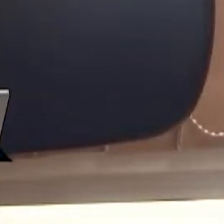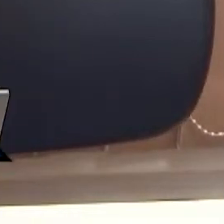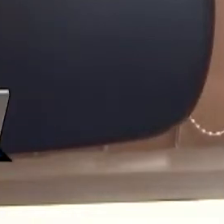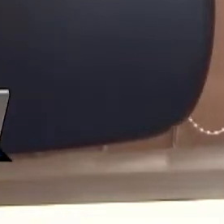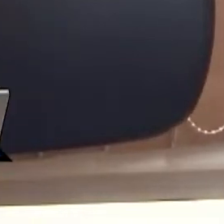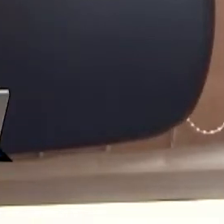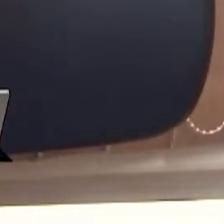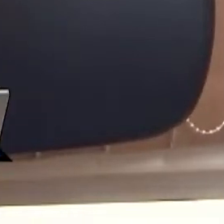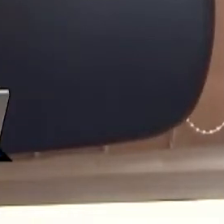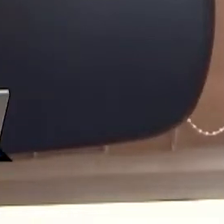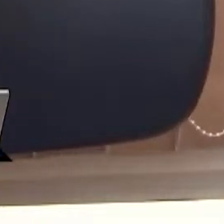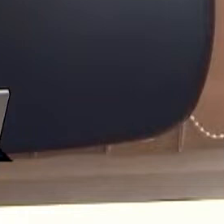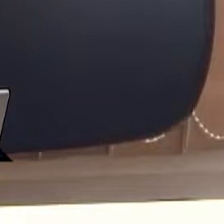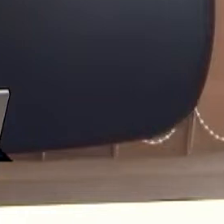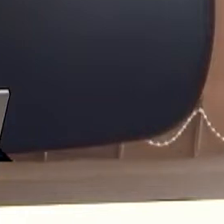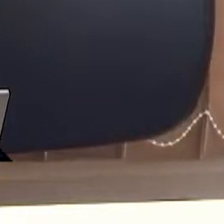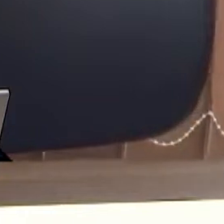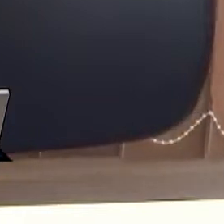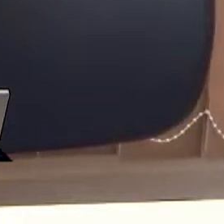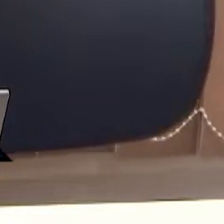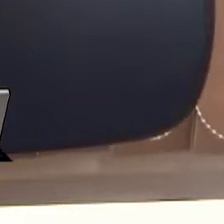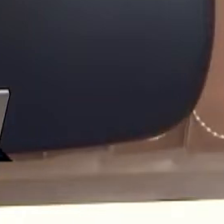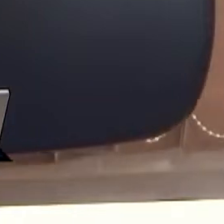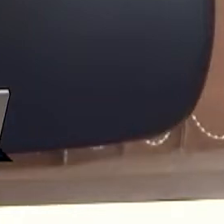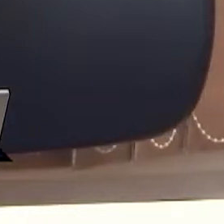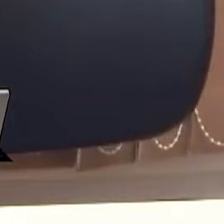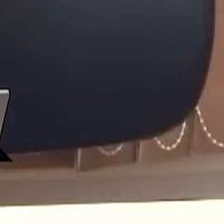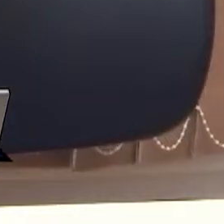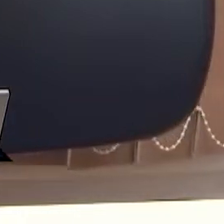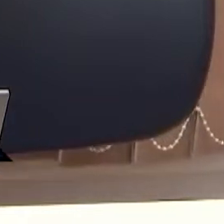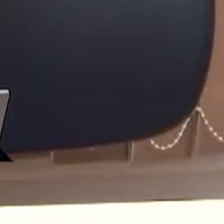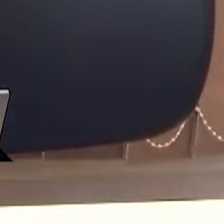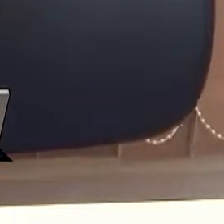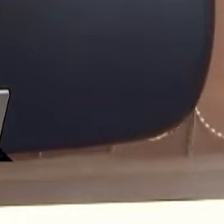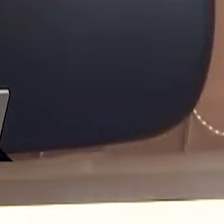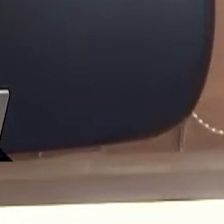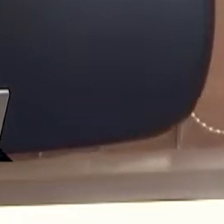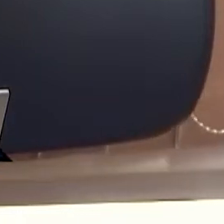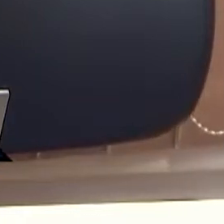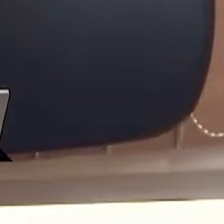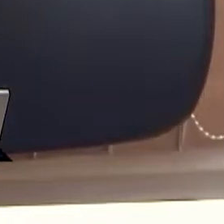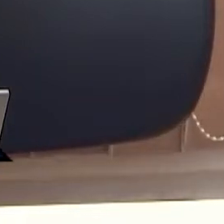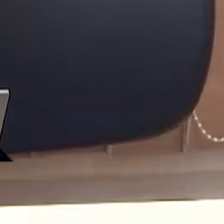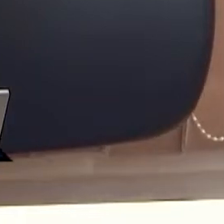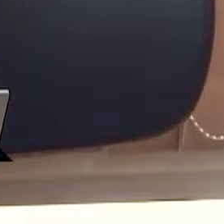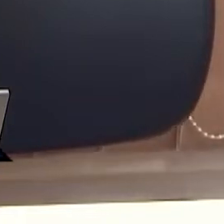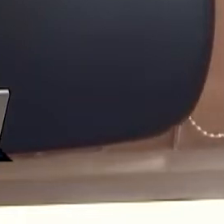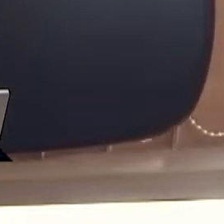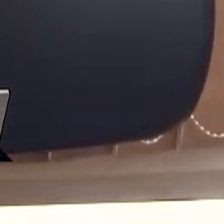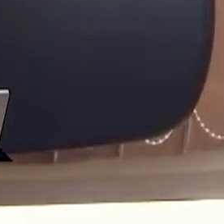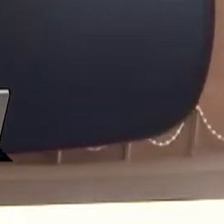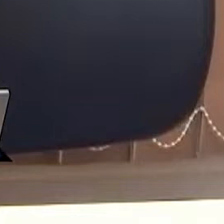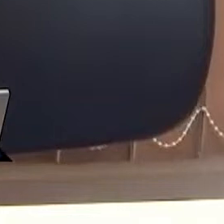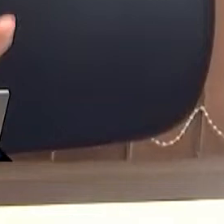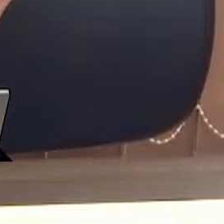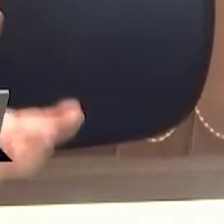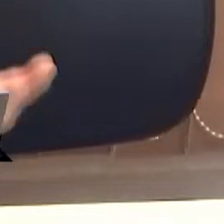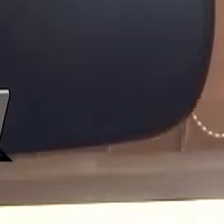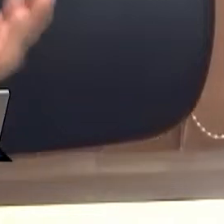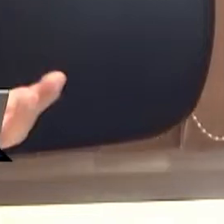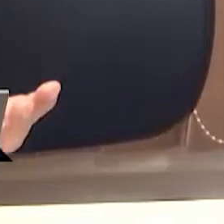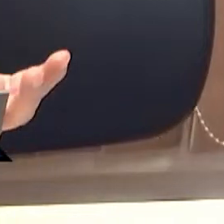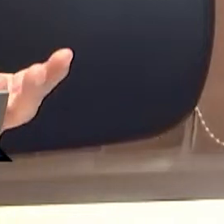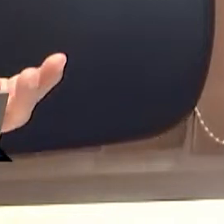na realização das podas? As dificuldades existentes e também entender um pouco